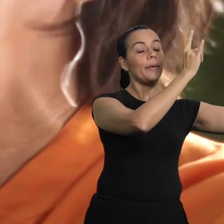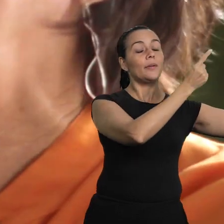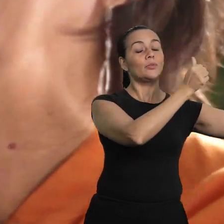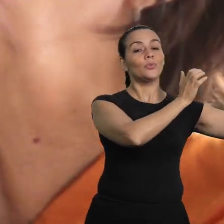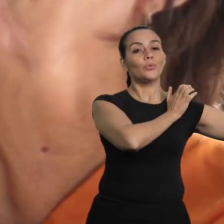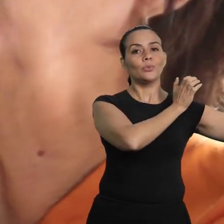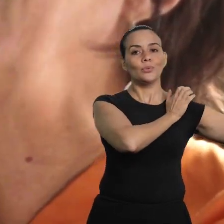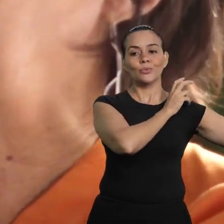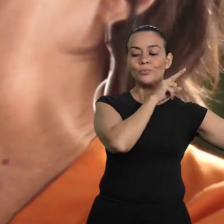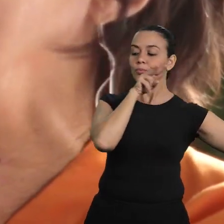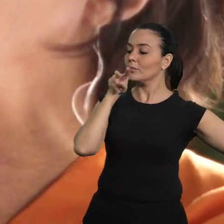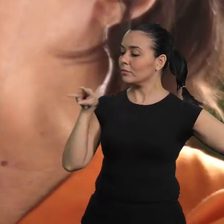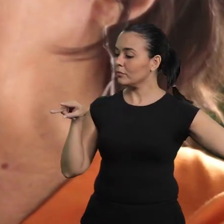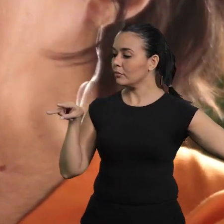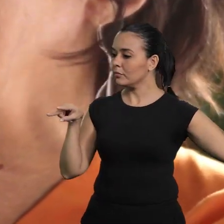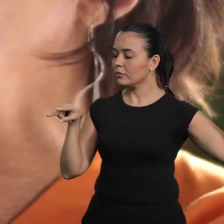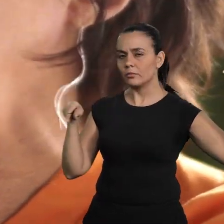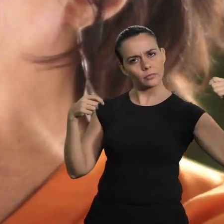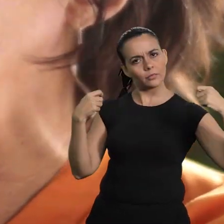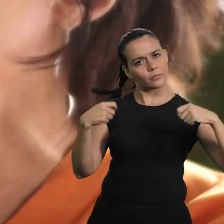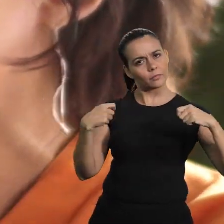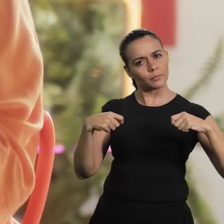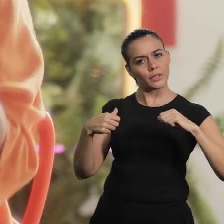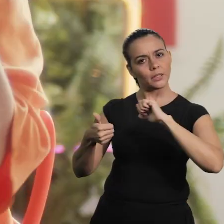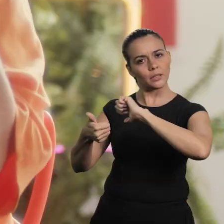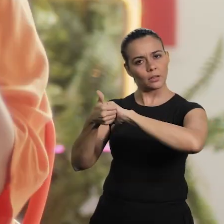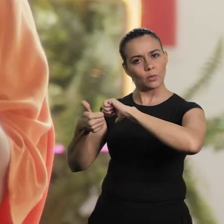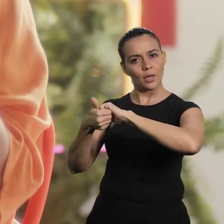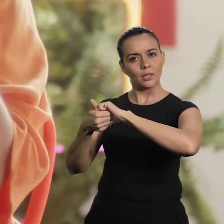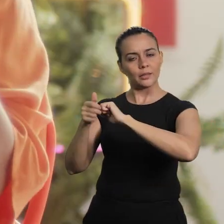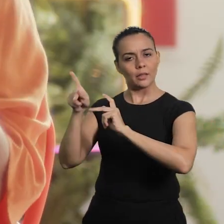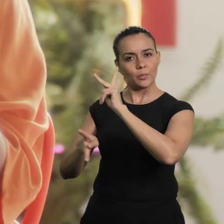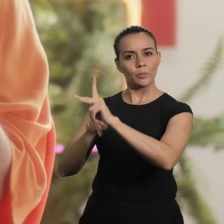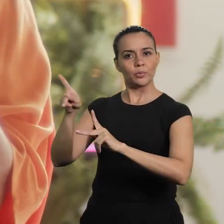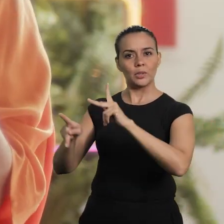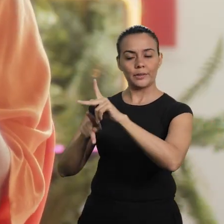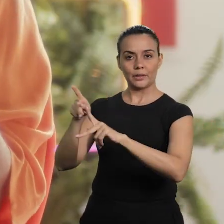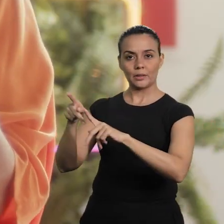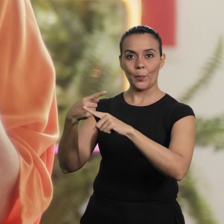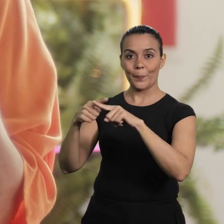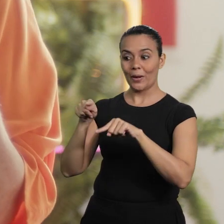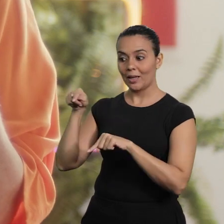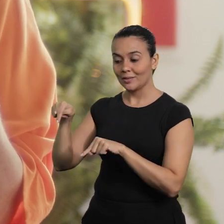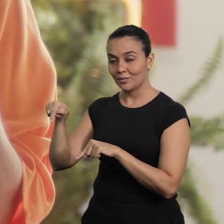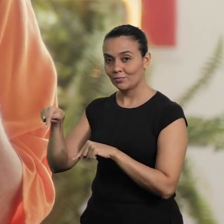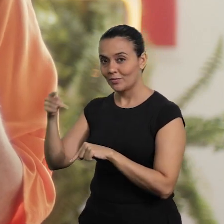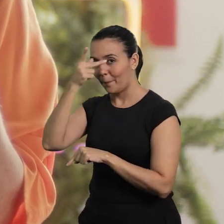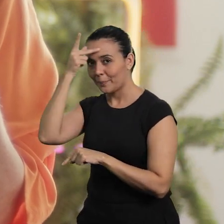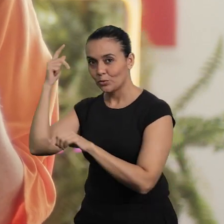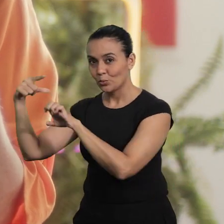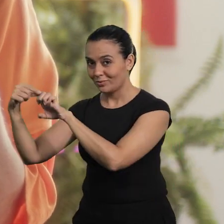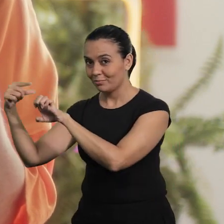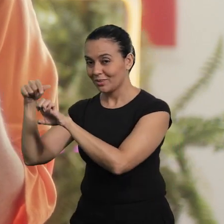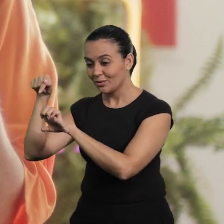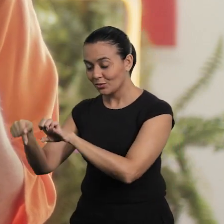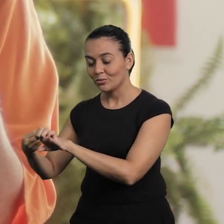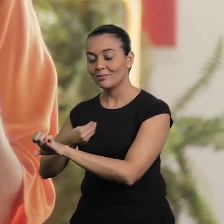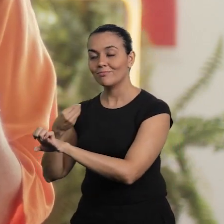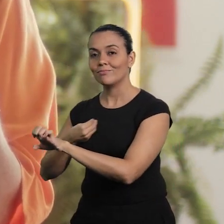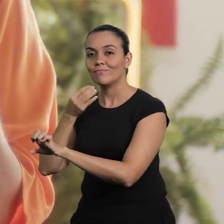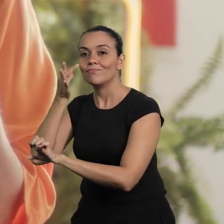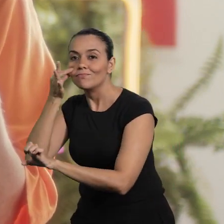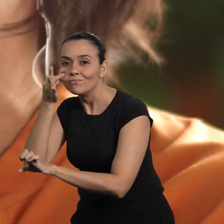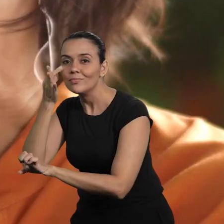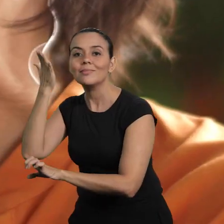uma intencionalidade de melhorar a qualidade de vida dessa população, mas o conhecimento é muito mais real de quem está lá